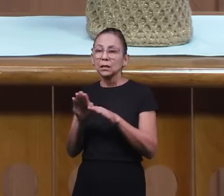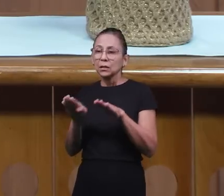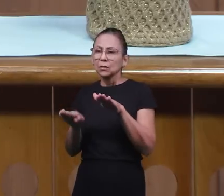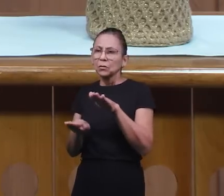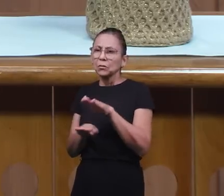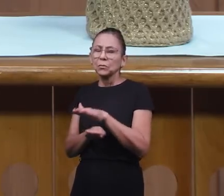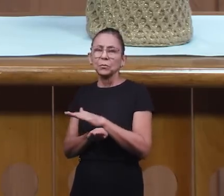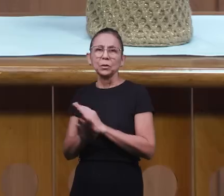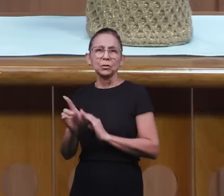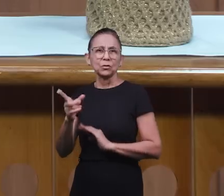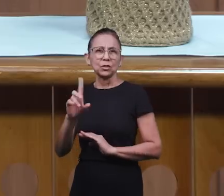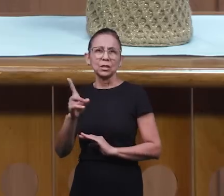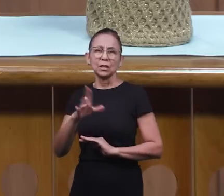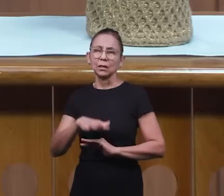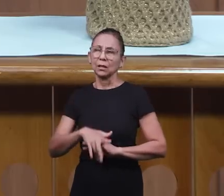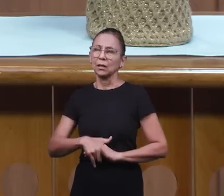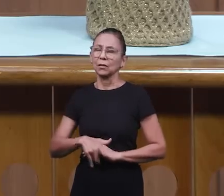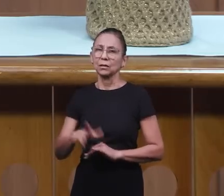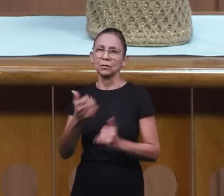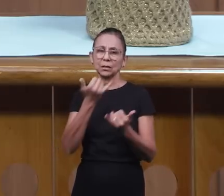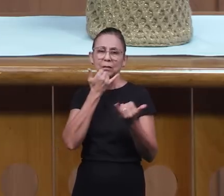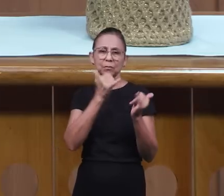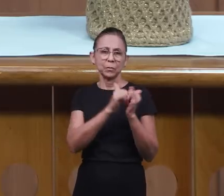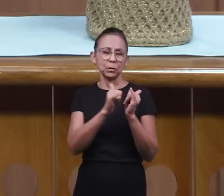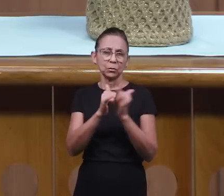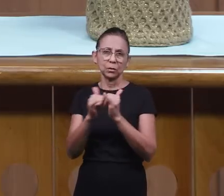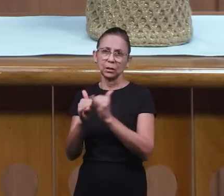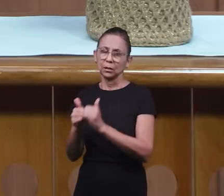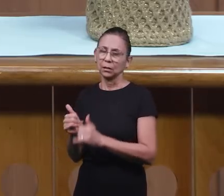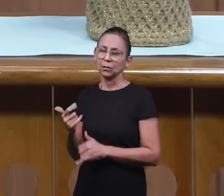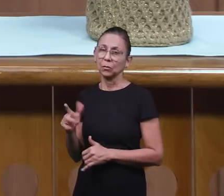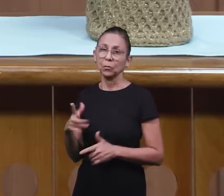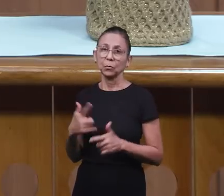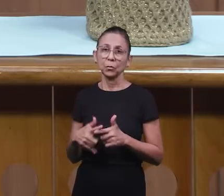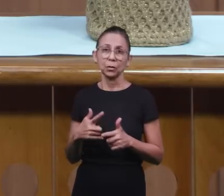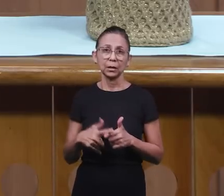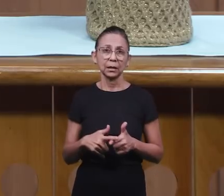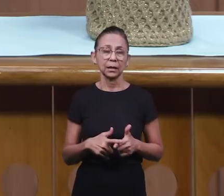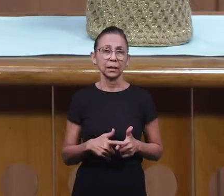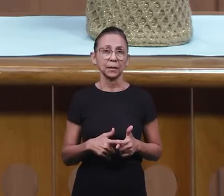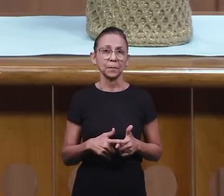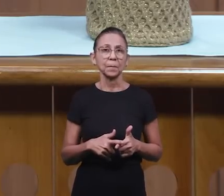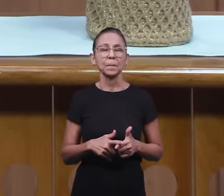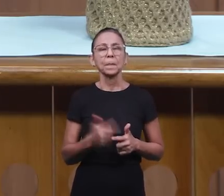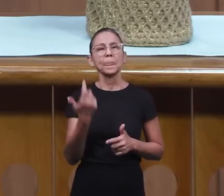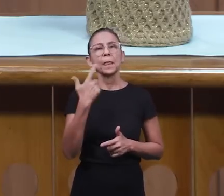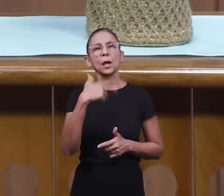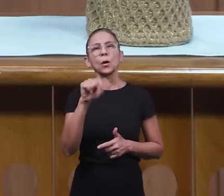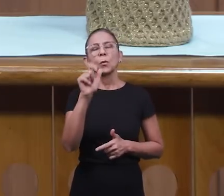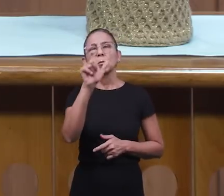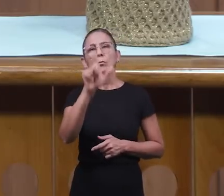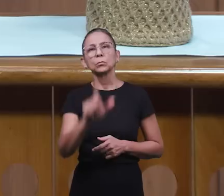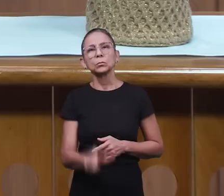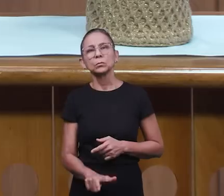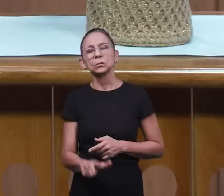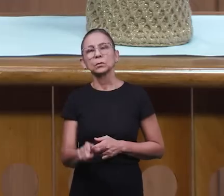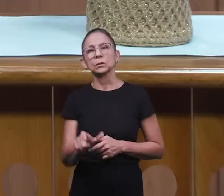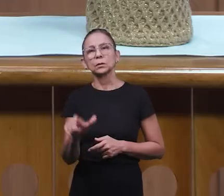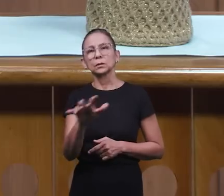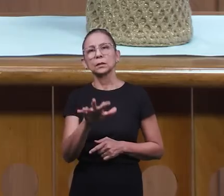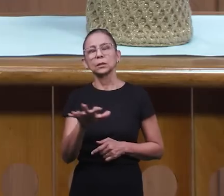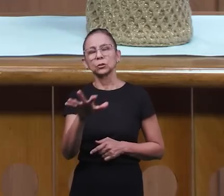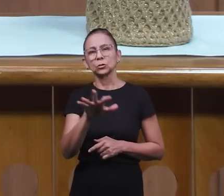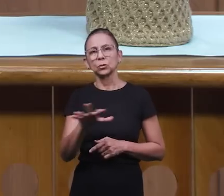não foi justificado, como foi justificado o publicano. Nesse mesmo sentido, inclusive, o Senhor